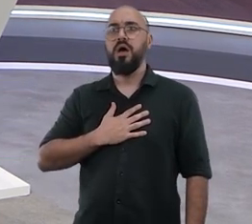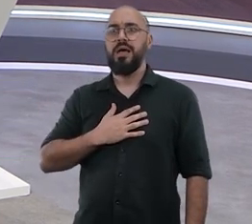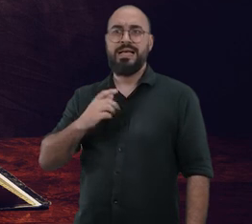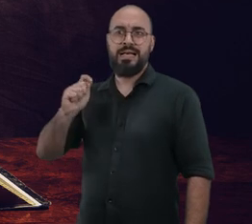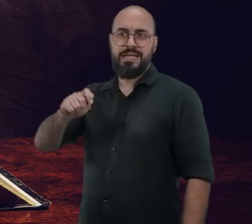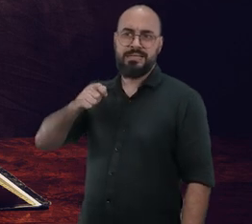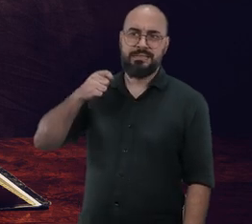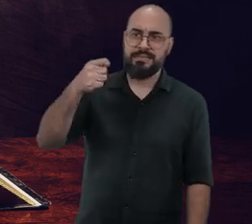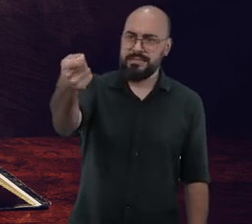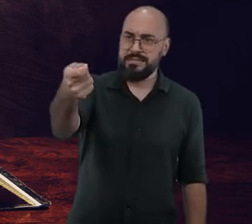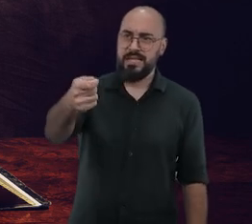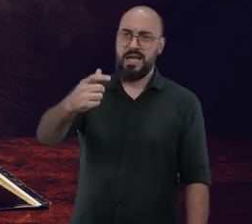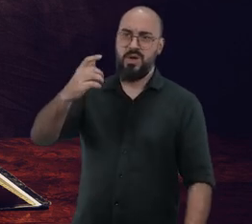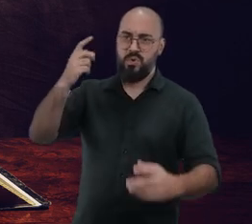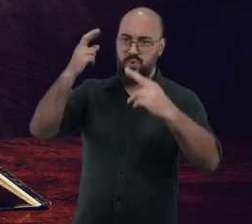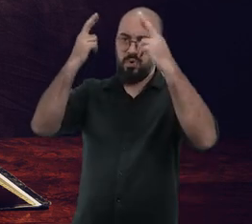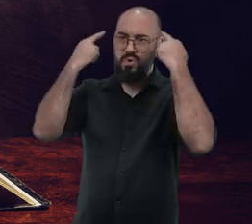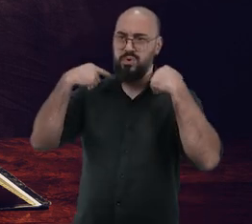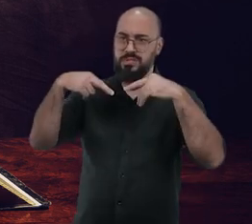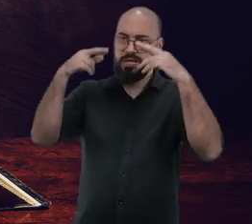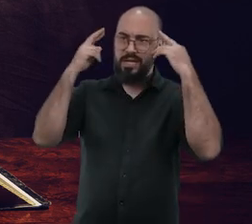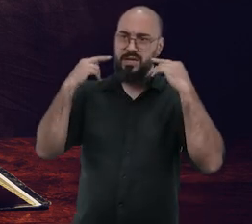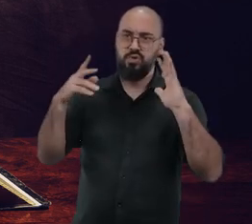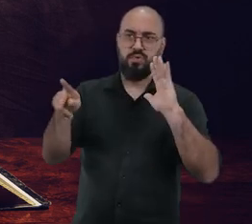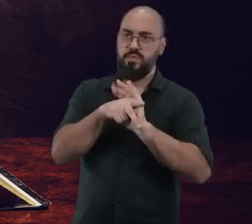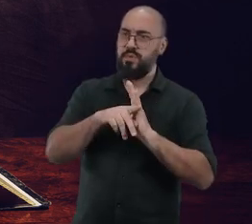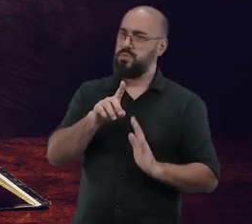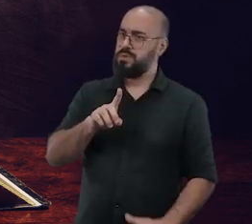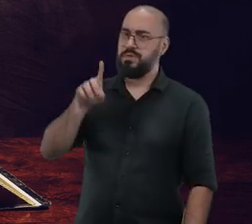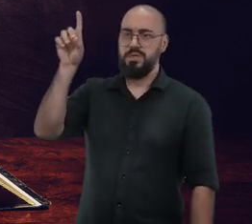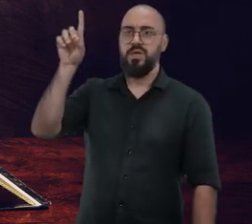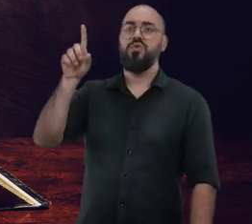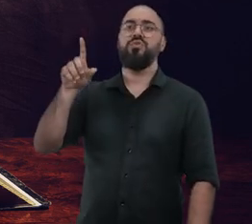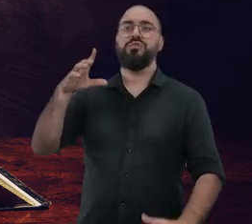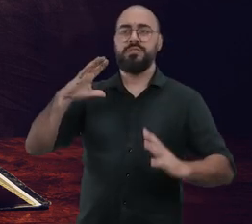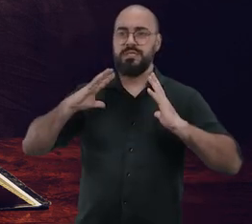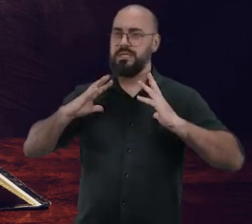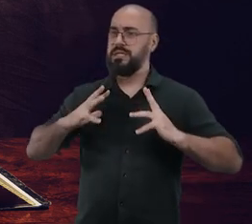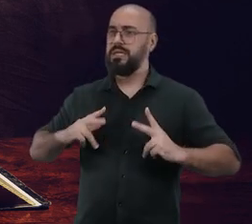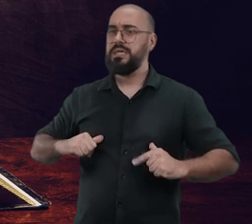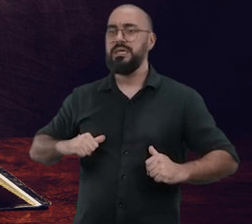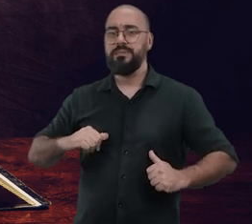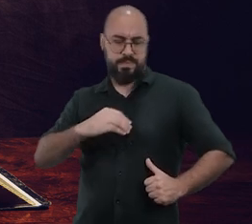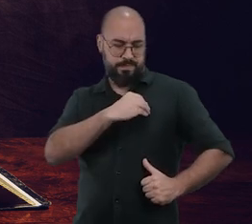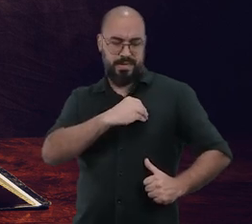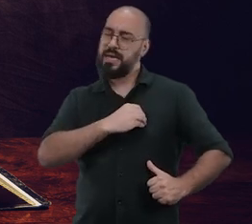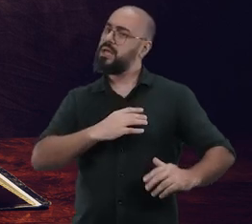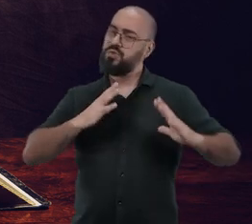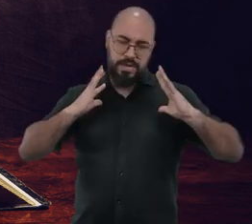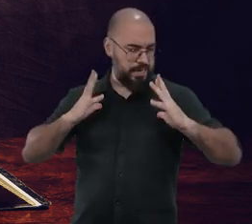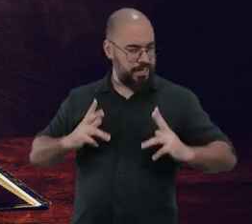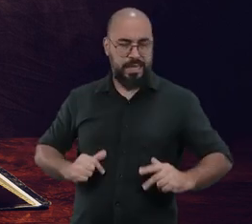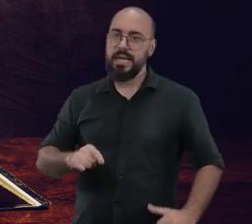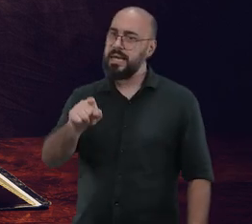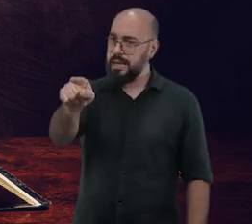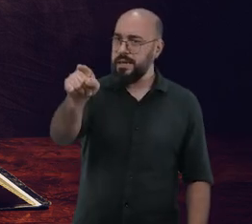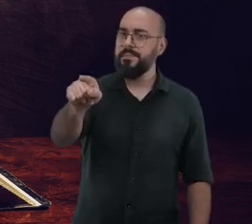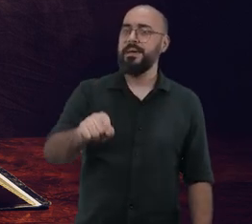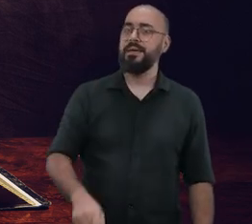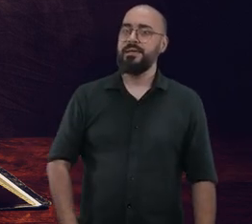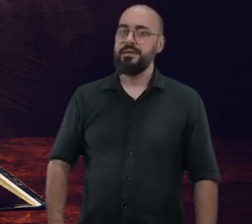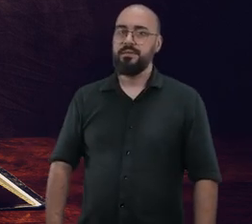e diz assim: olha, eis o Cordeiro de Deus que tira o pecado do mundo. Jesus